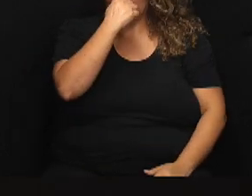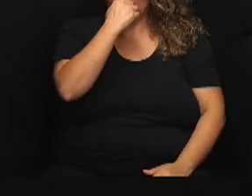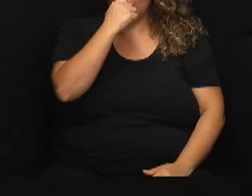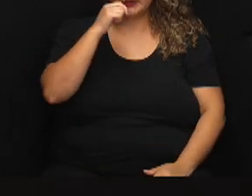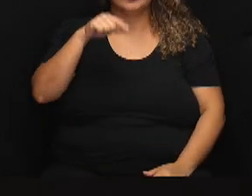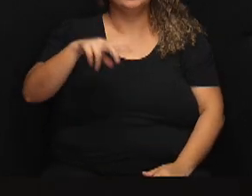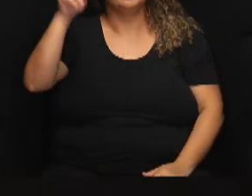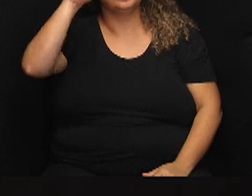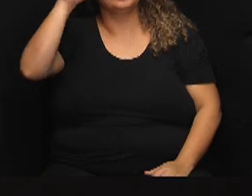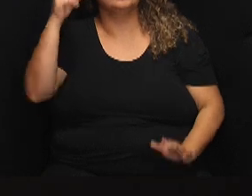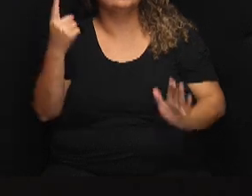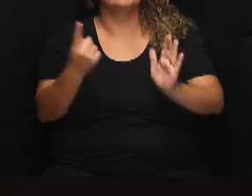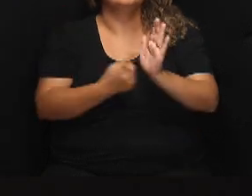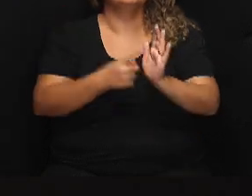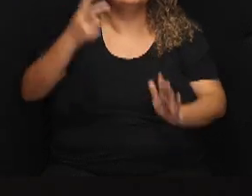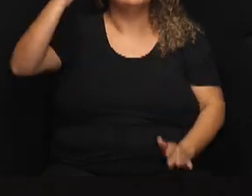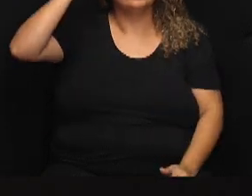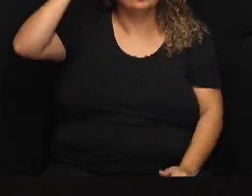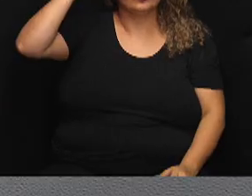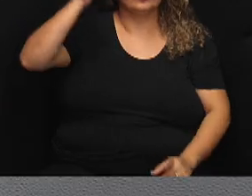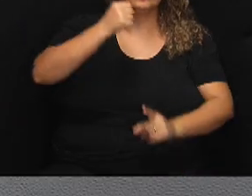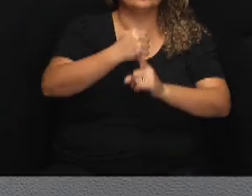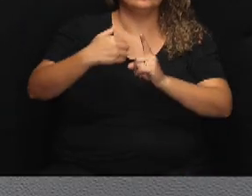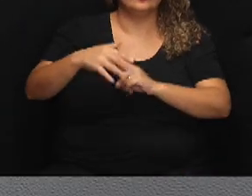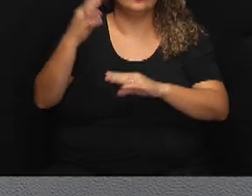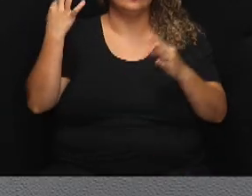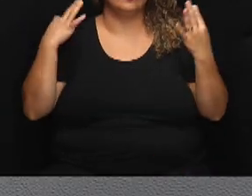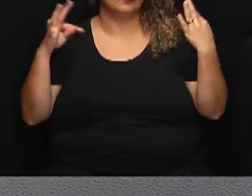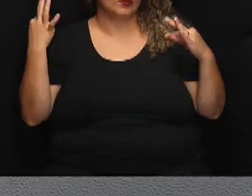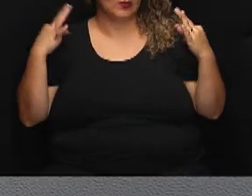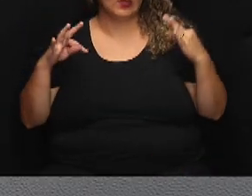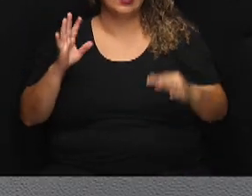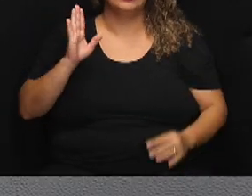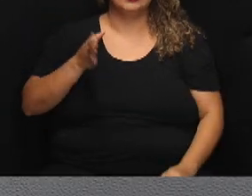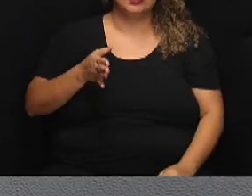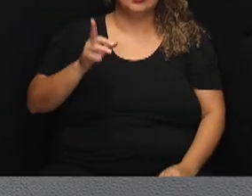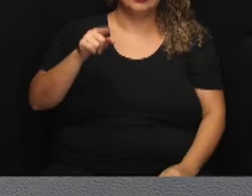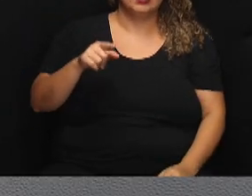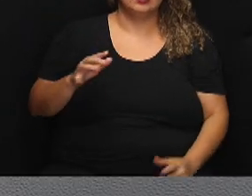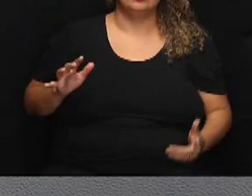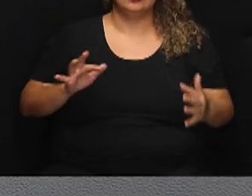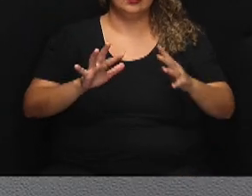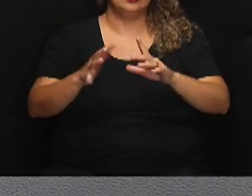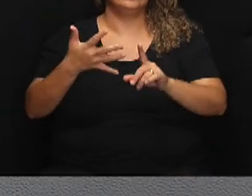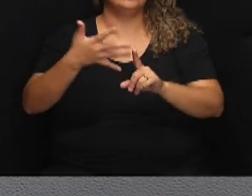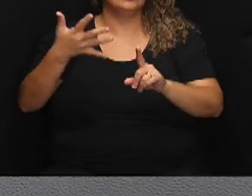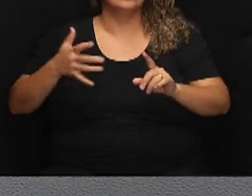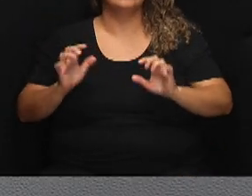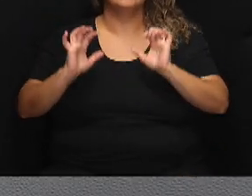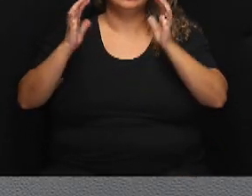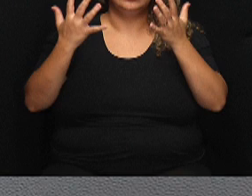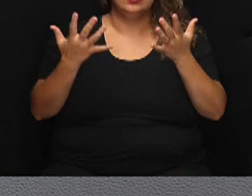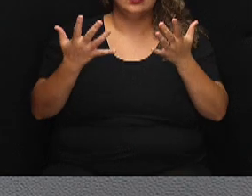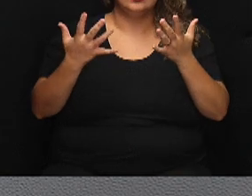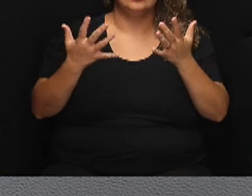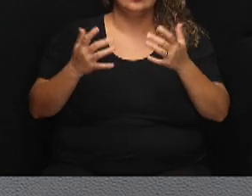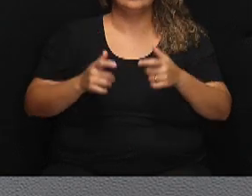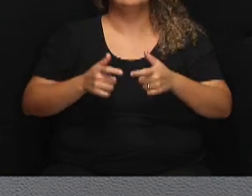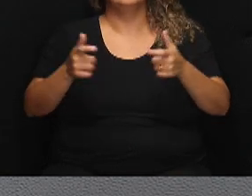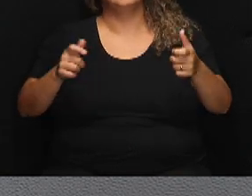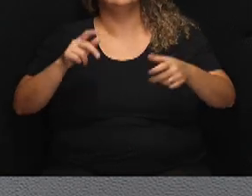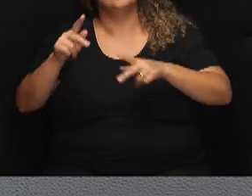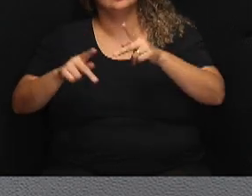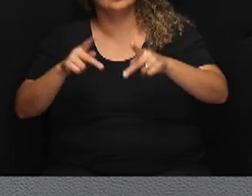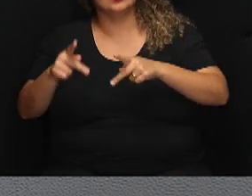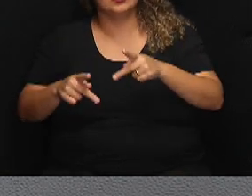um patrimônio cultural, social e turístico, já que ela é um dos eventos que faz que uma boa parte da